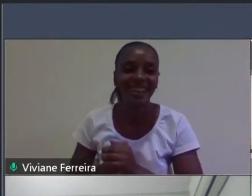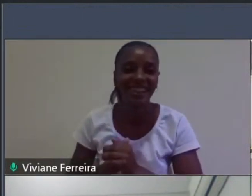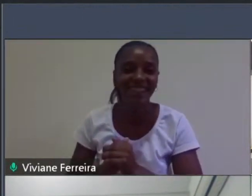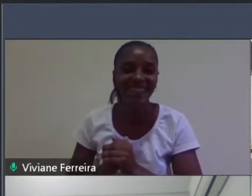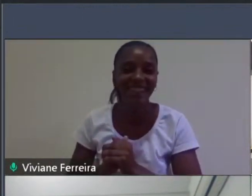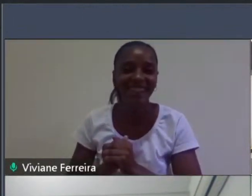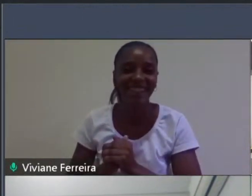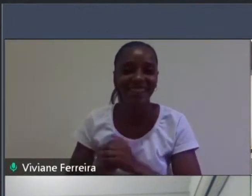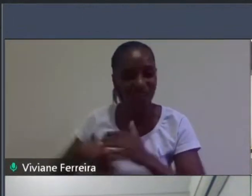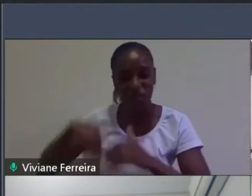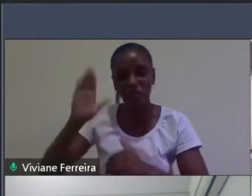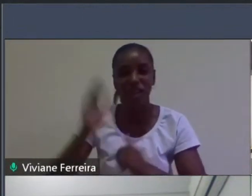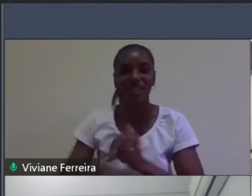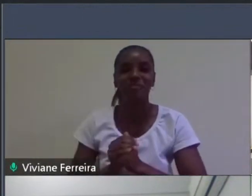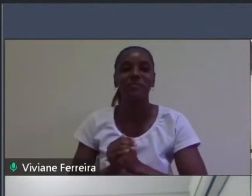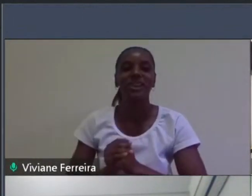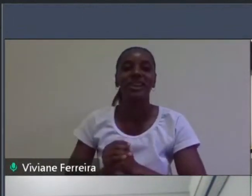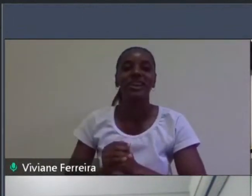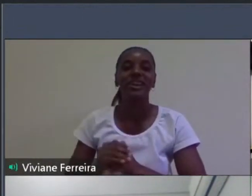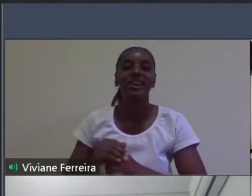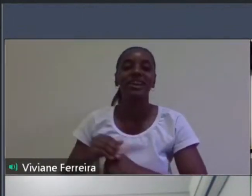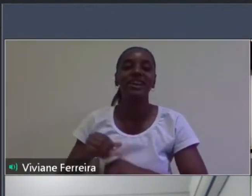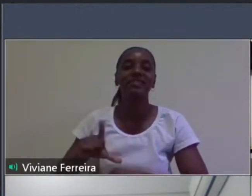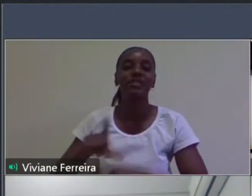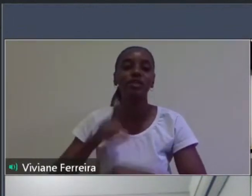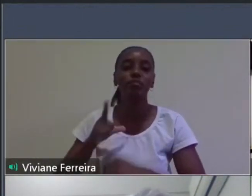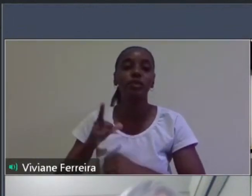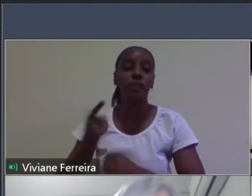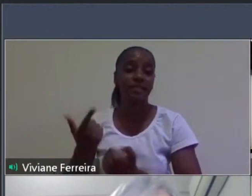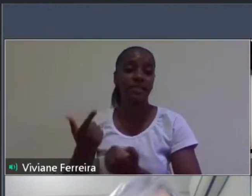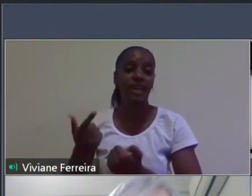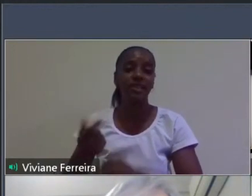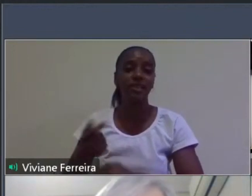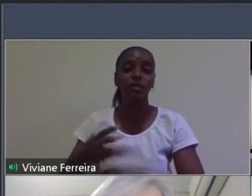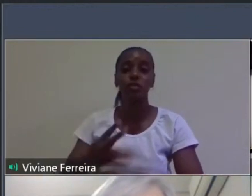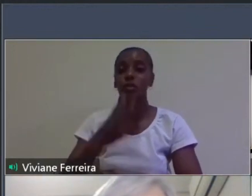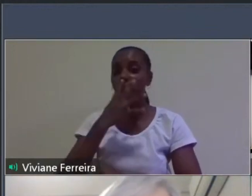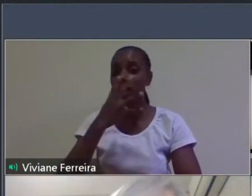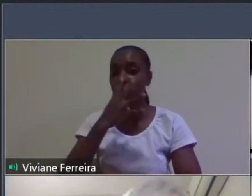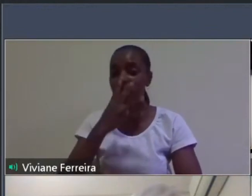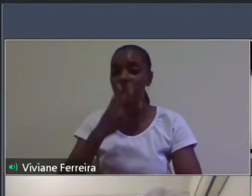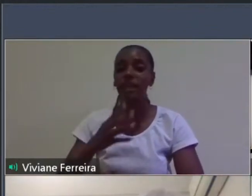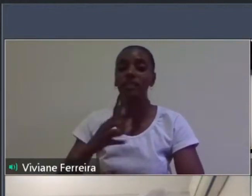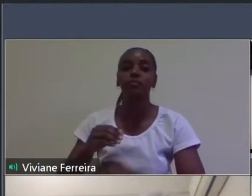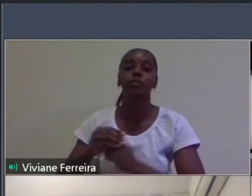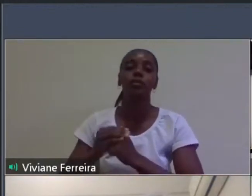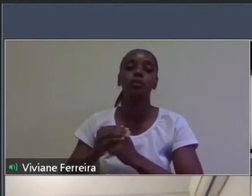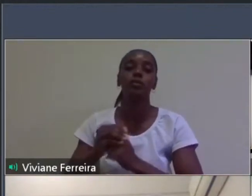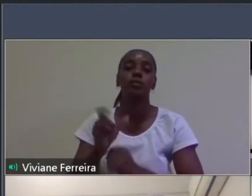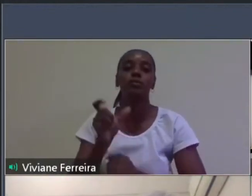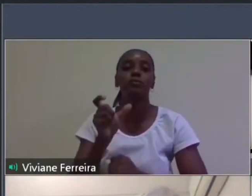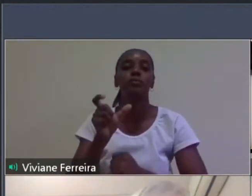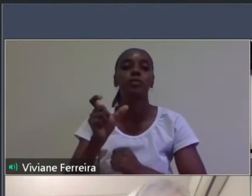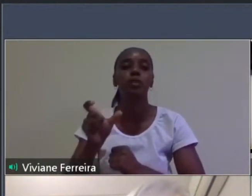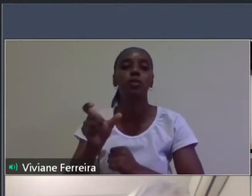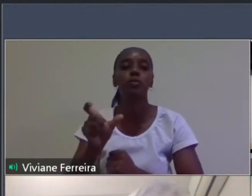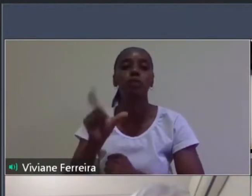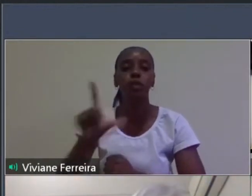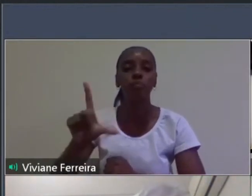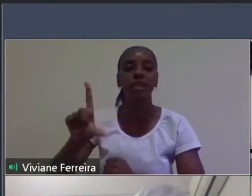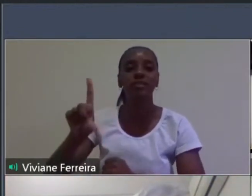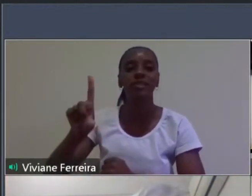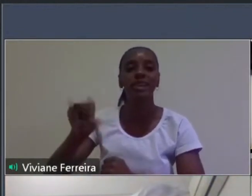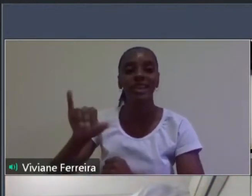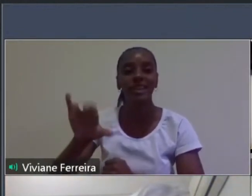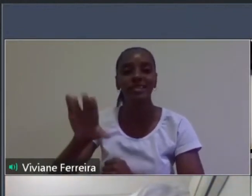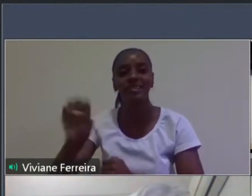embora. Vamos embora. Antes de mais nada, eu estou admirada com